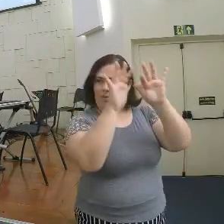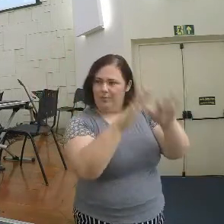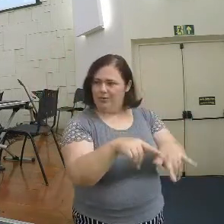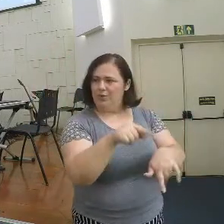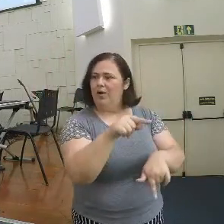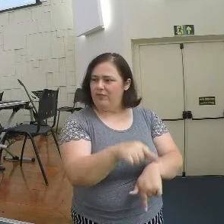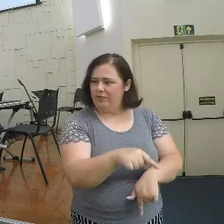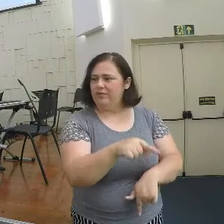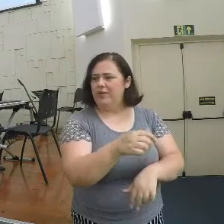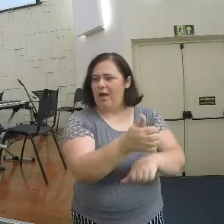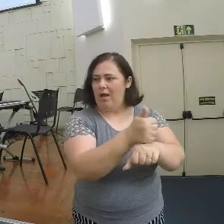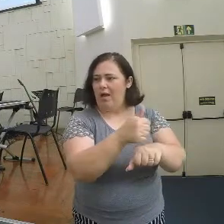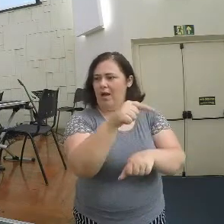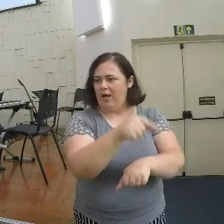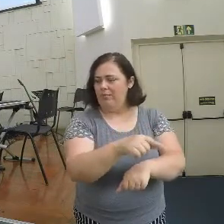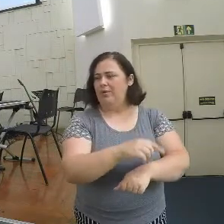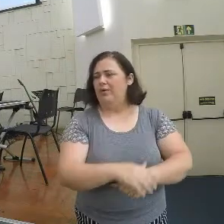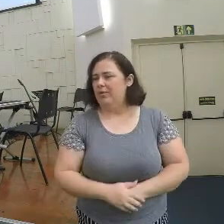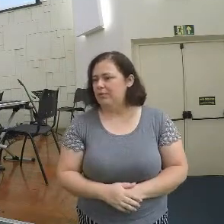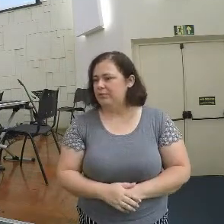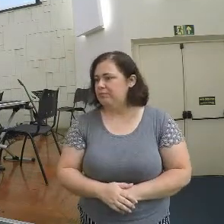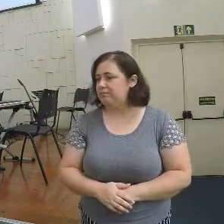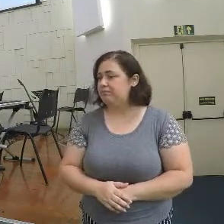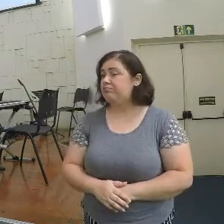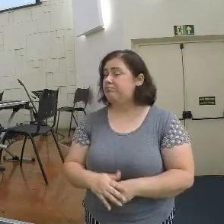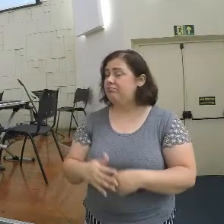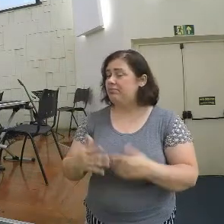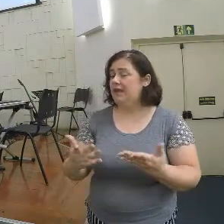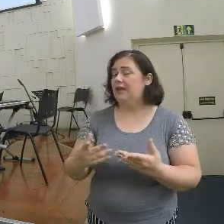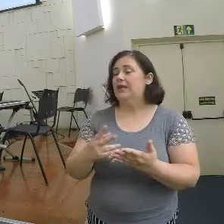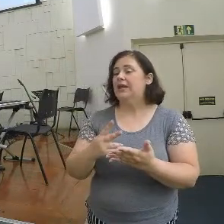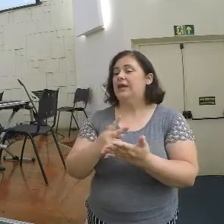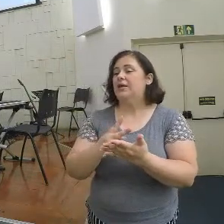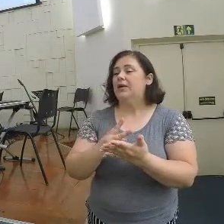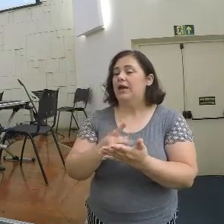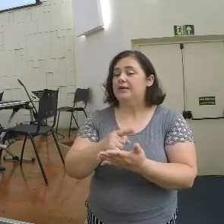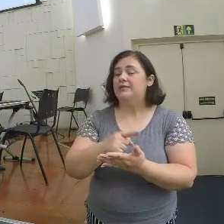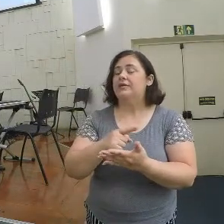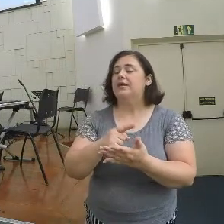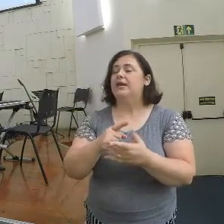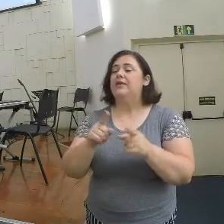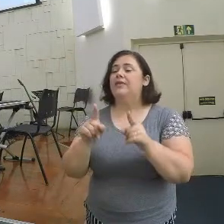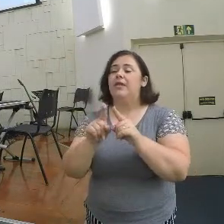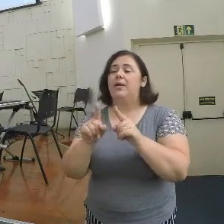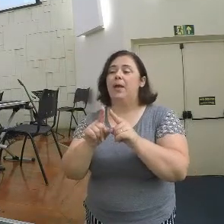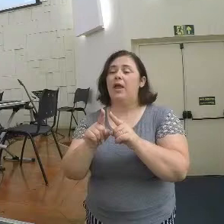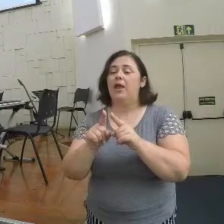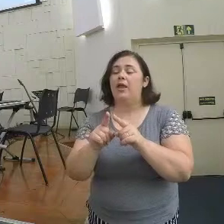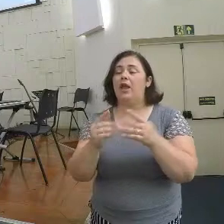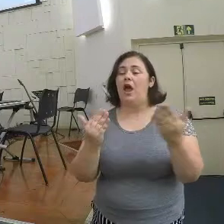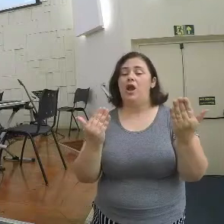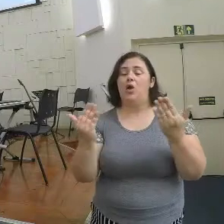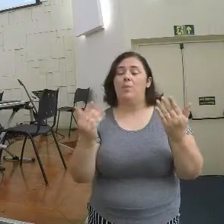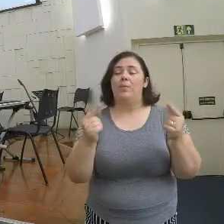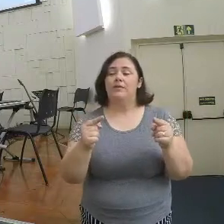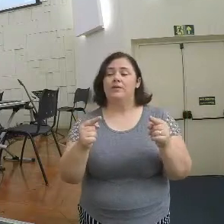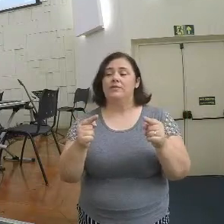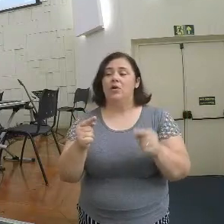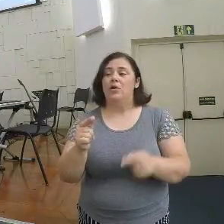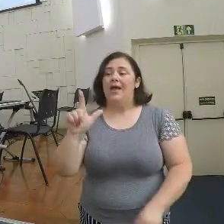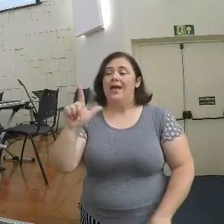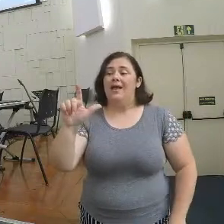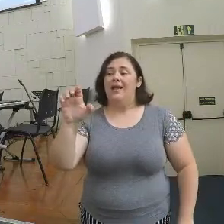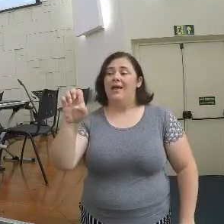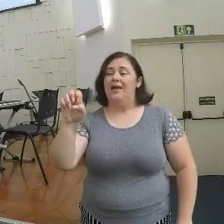se testifica que vive. E por assim dizer, também Levi, que recebe dízimos, pagou-os na pessoa de Abraão. Levi